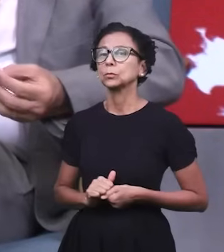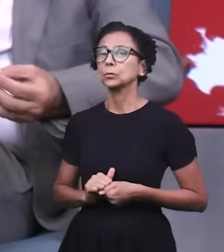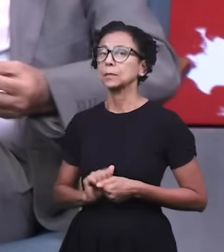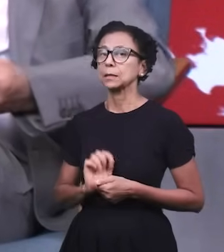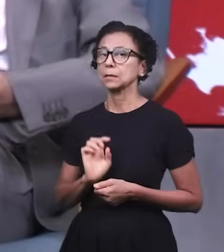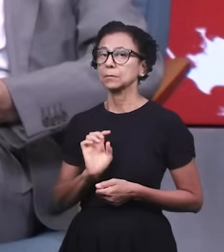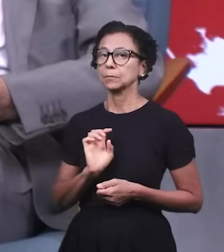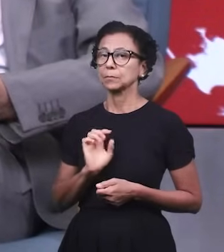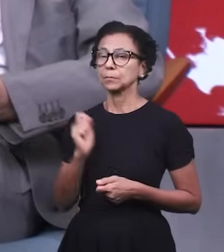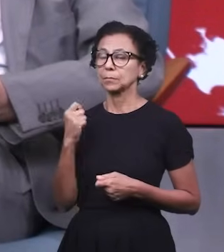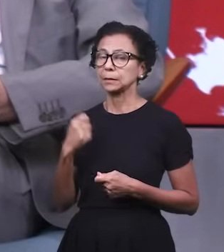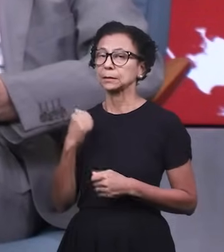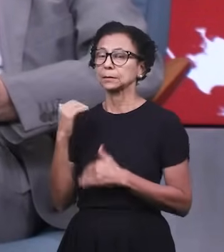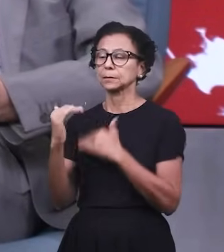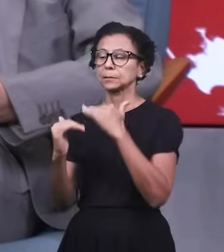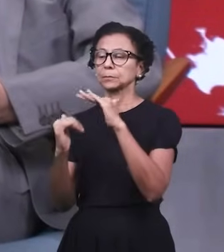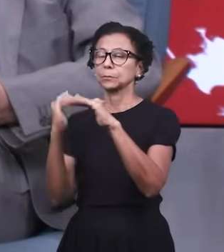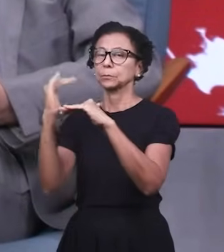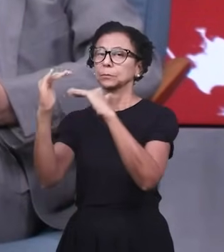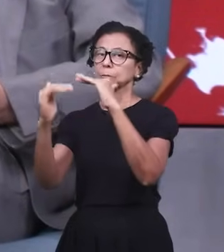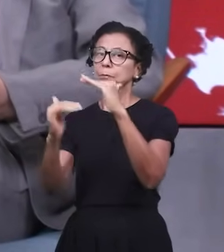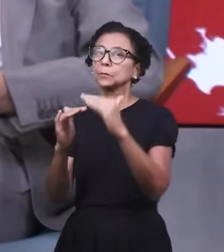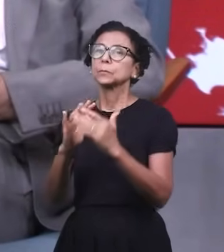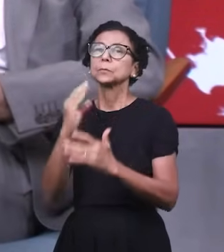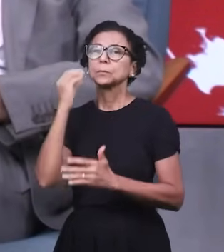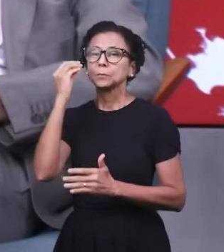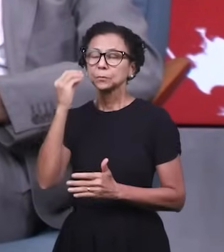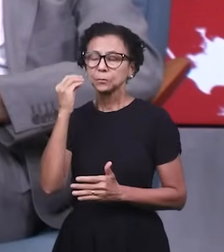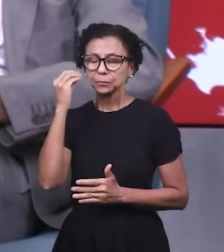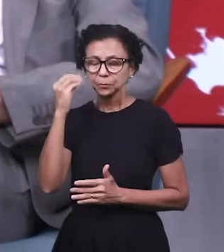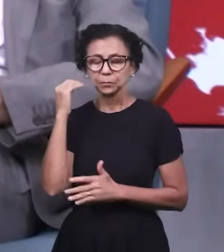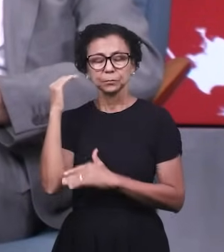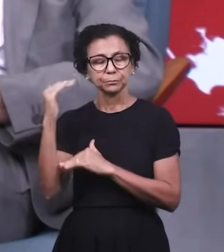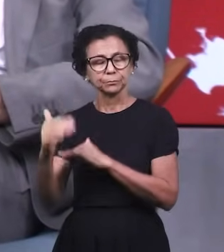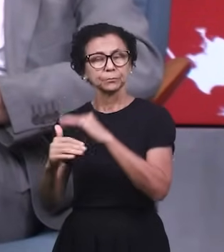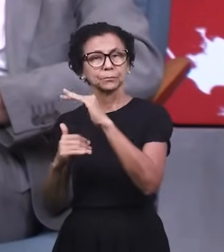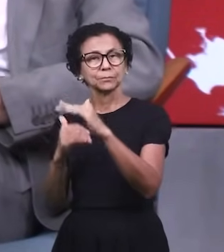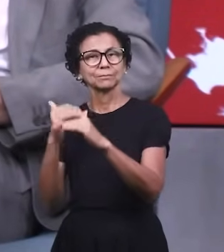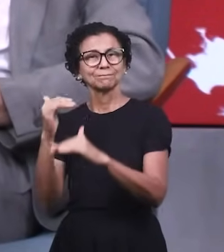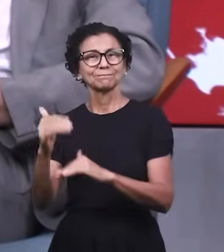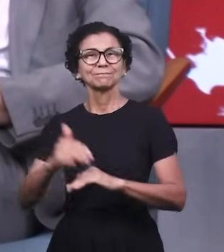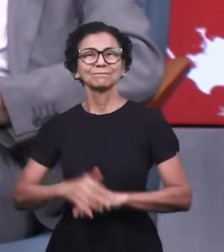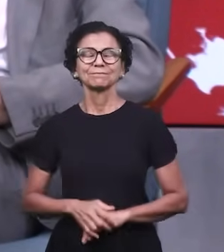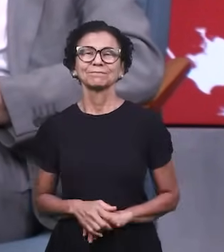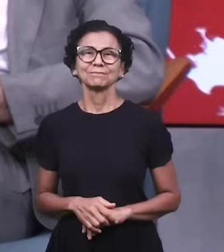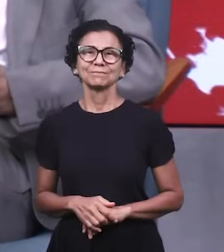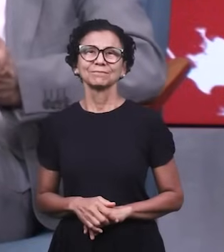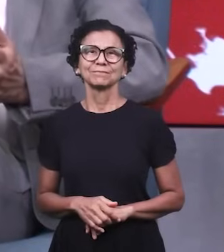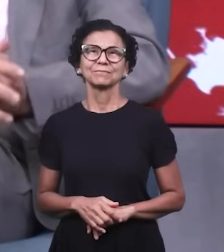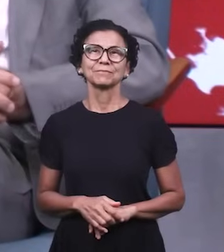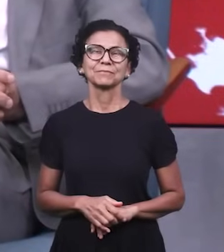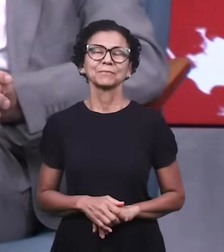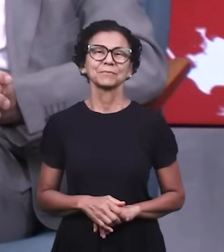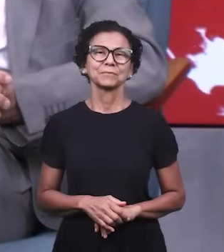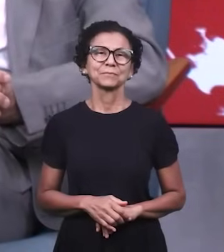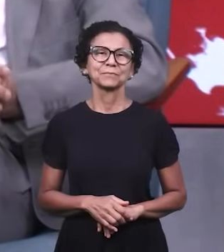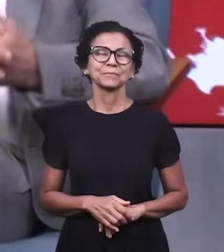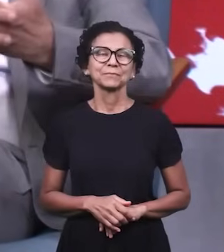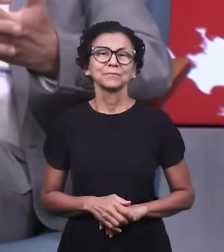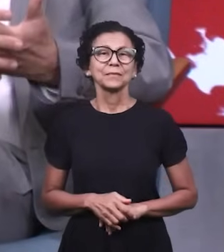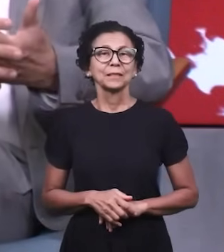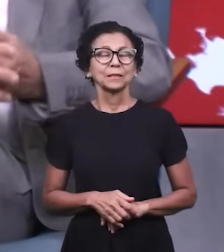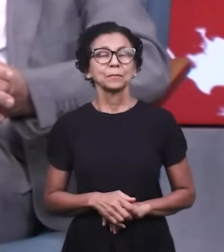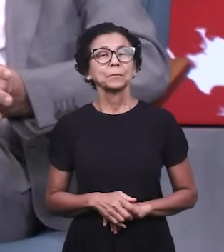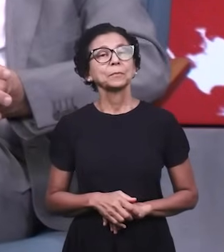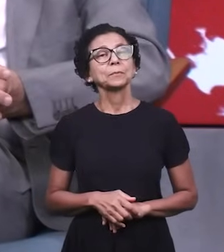sair do mundo para uma nova operação do Espírito Santo, é o processo para ele ver ao longe,